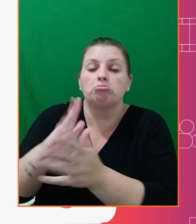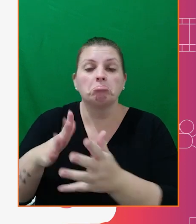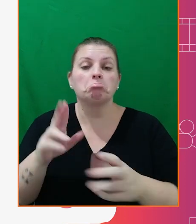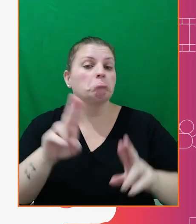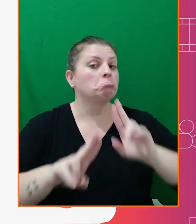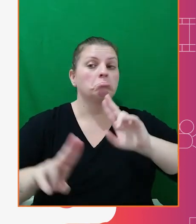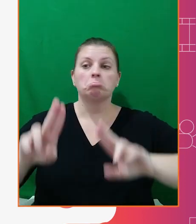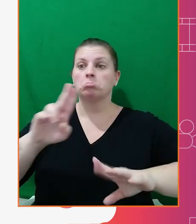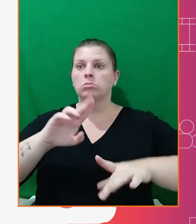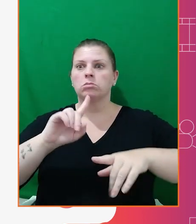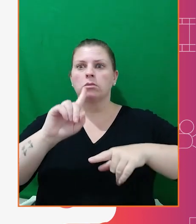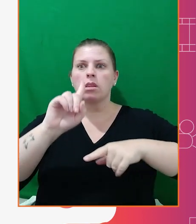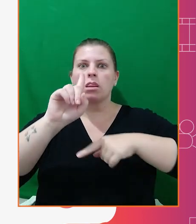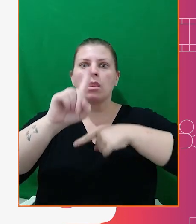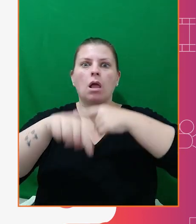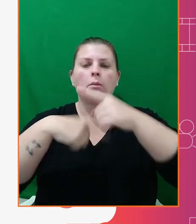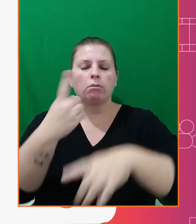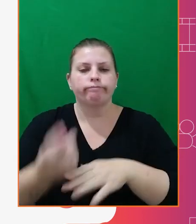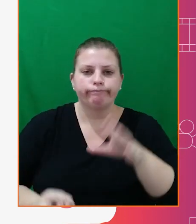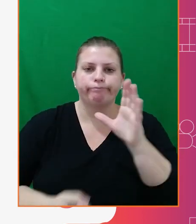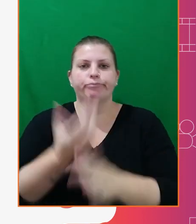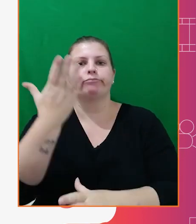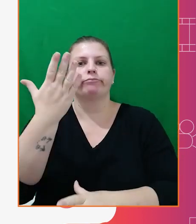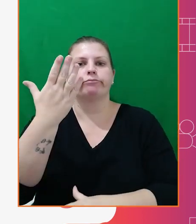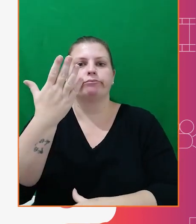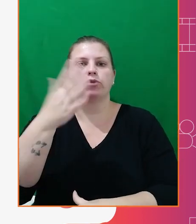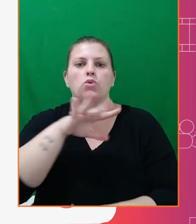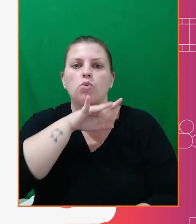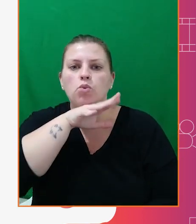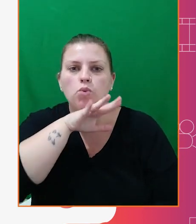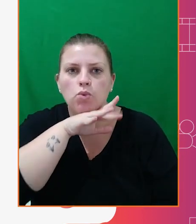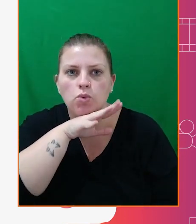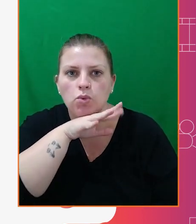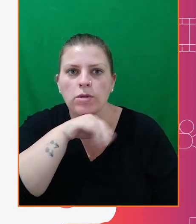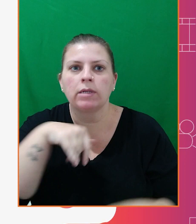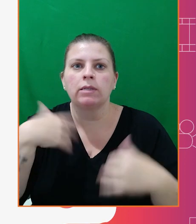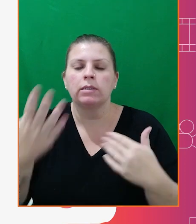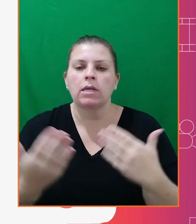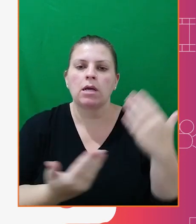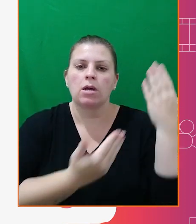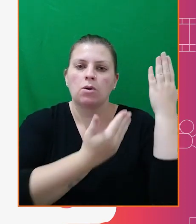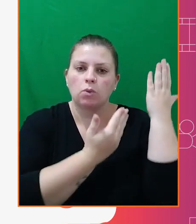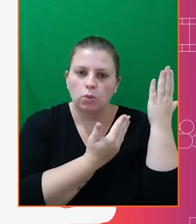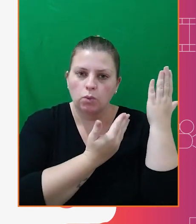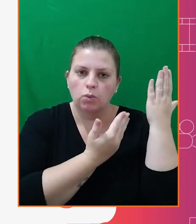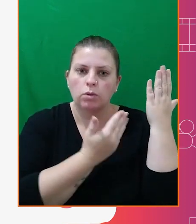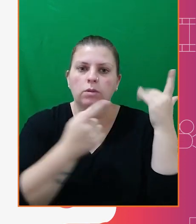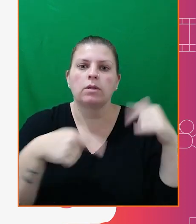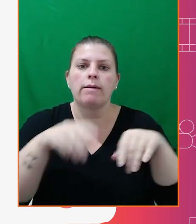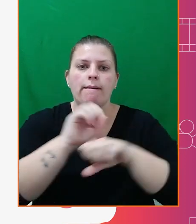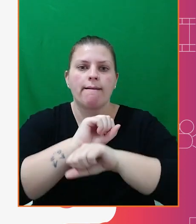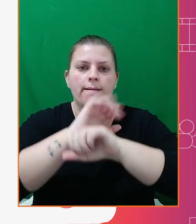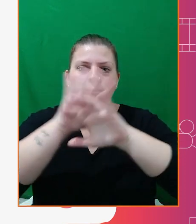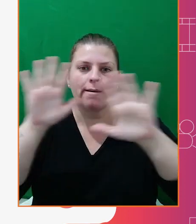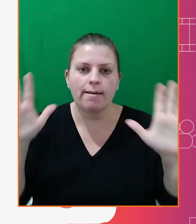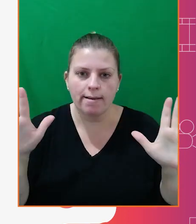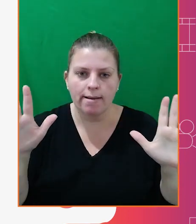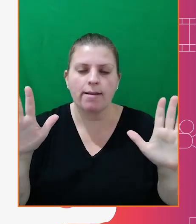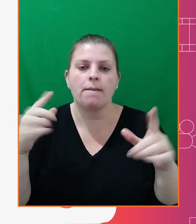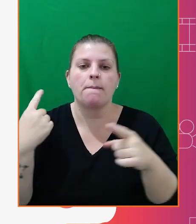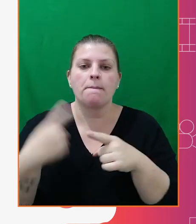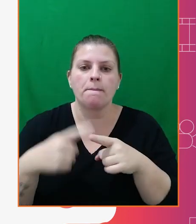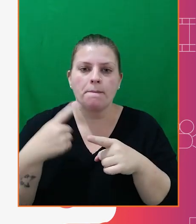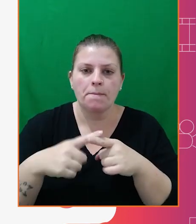ruim aconteceu. No storyboard não fica muito claro o que foi, até porque ele ainda é um